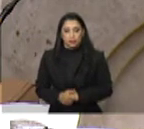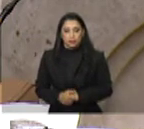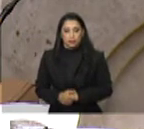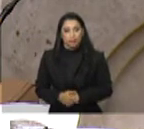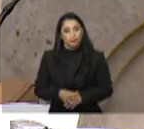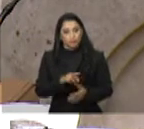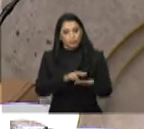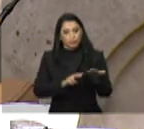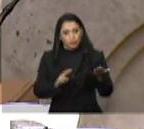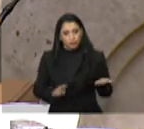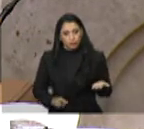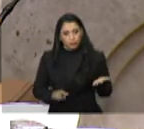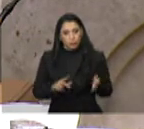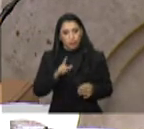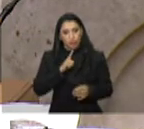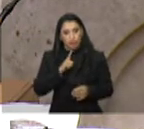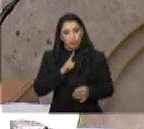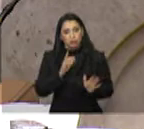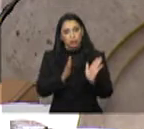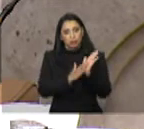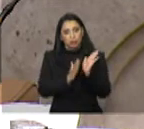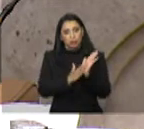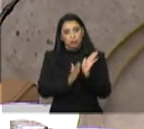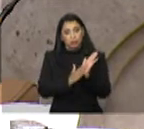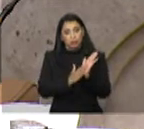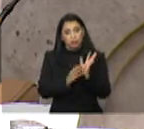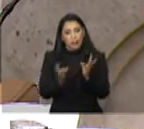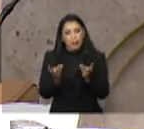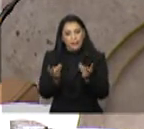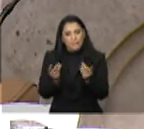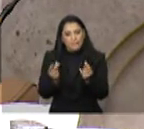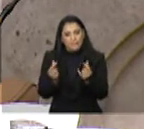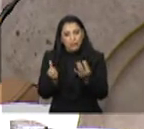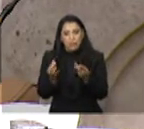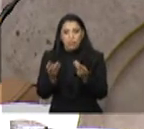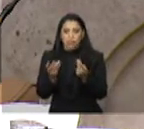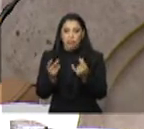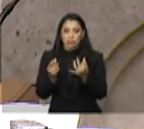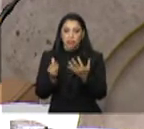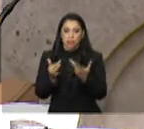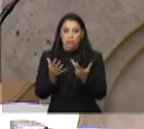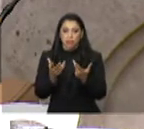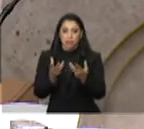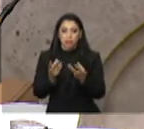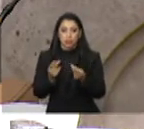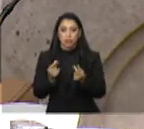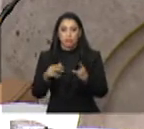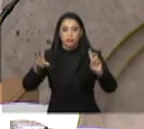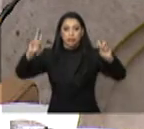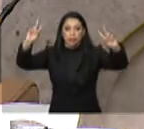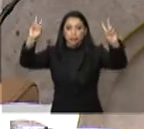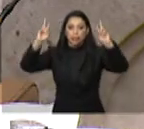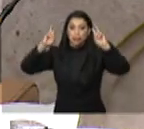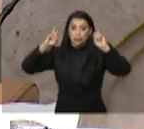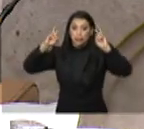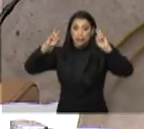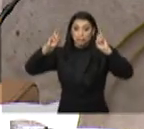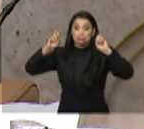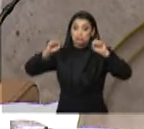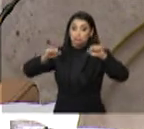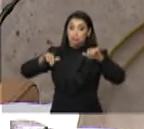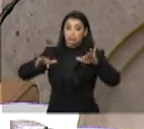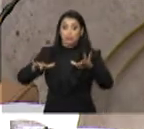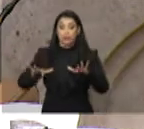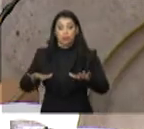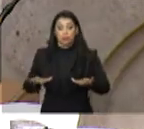relator a quem eu louva inclusive pela sensibilidade de ter trazido este tema a plenário ainda